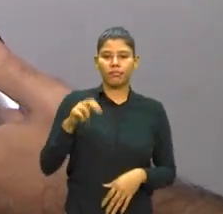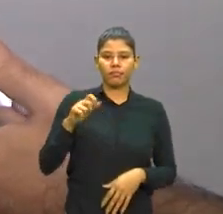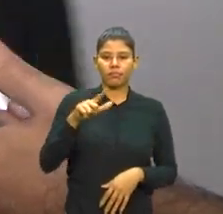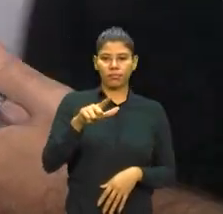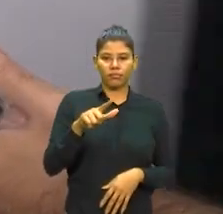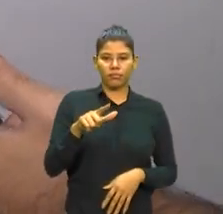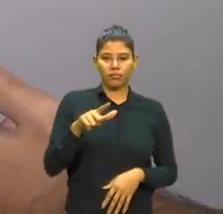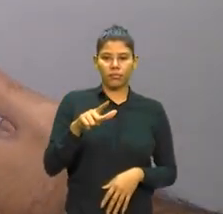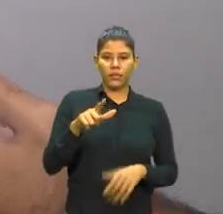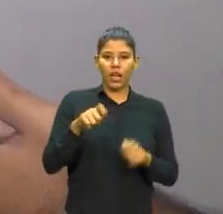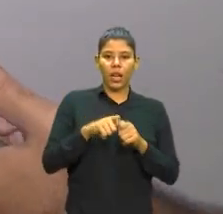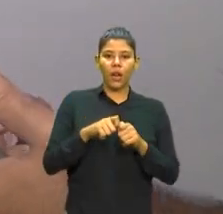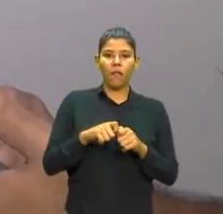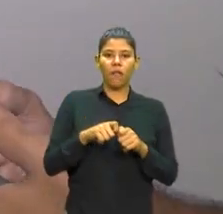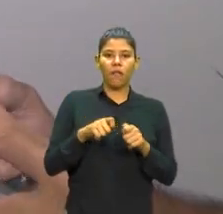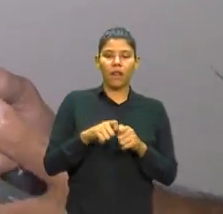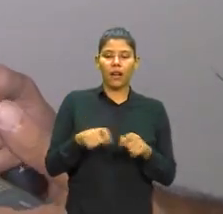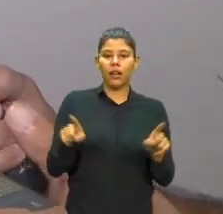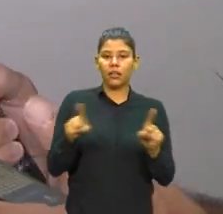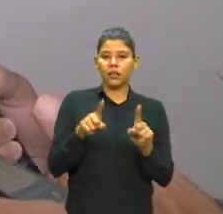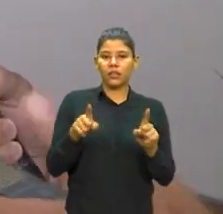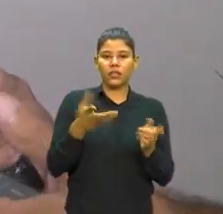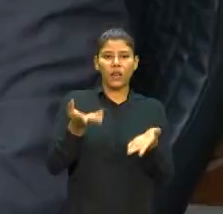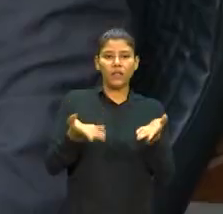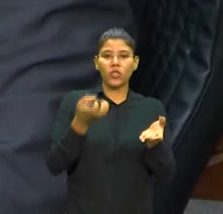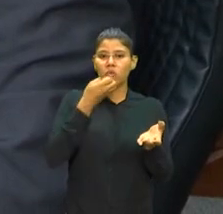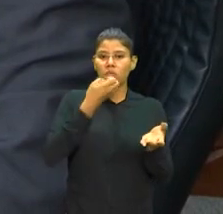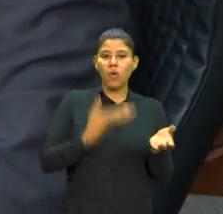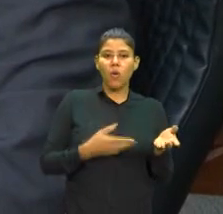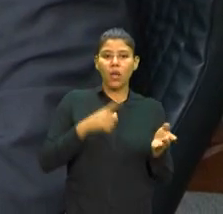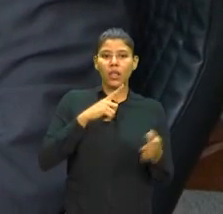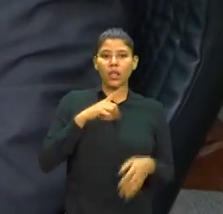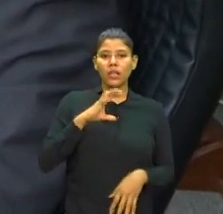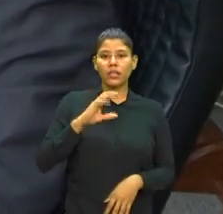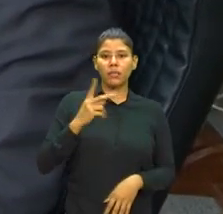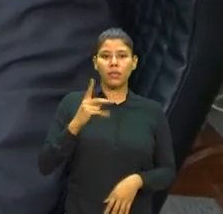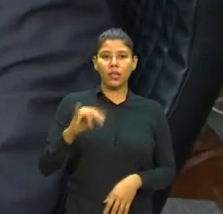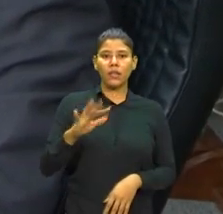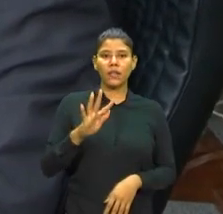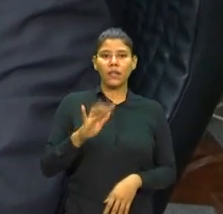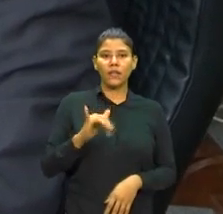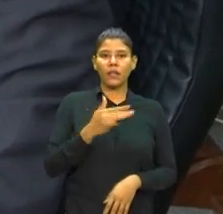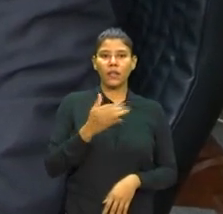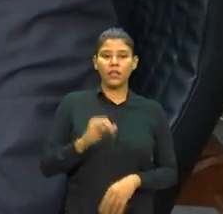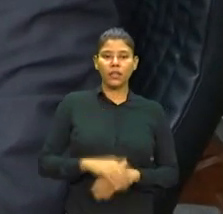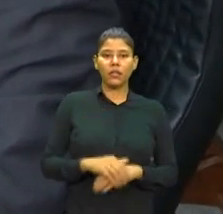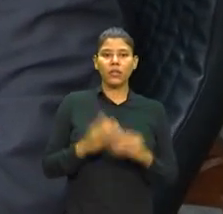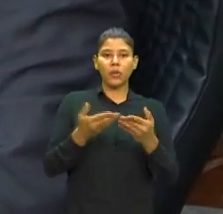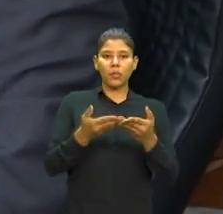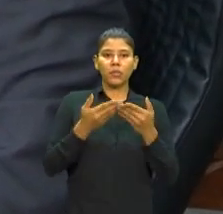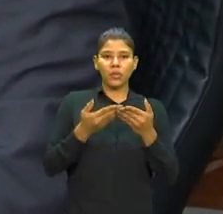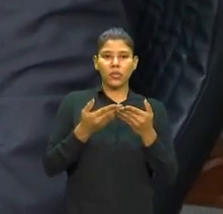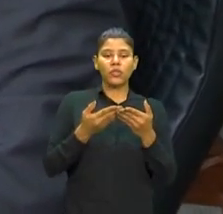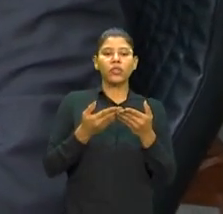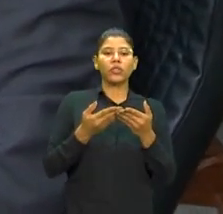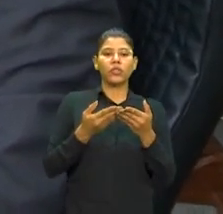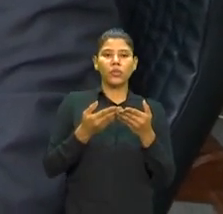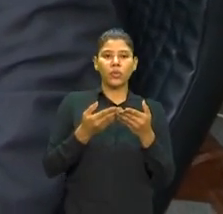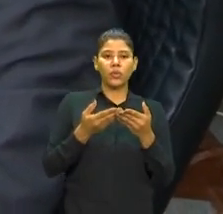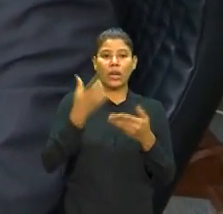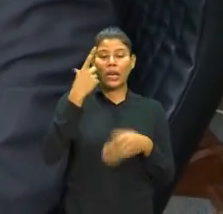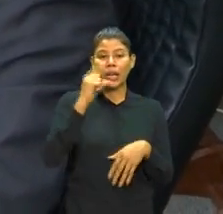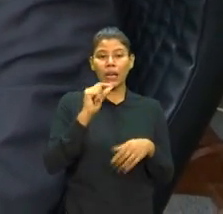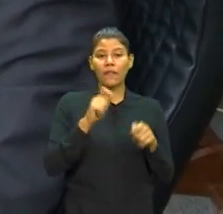faz o serviço de direito nós temos a CPI das facções o pedido para instalação da CPI das associações foi protocolado no dia